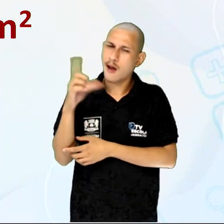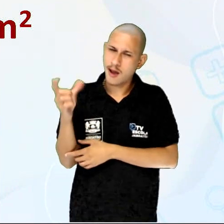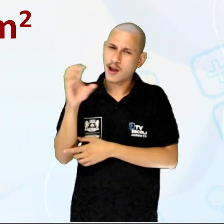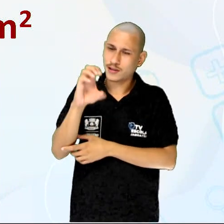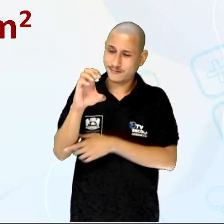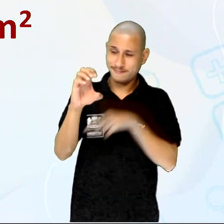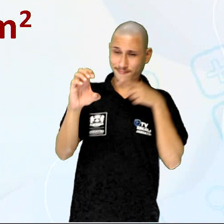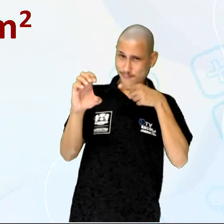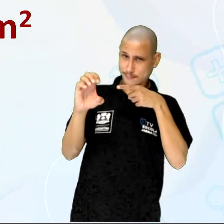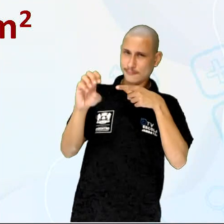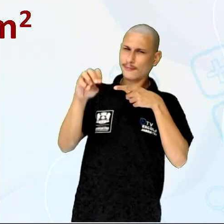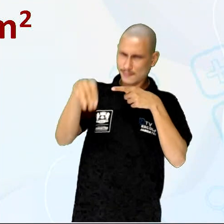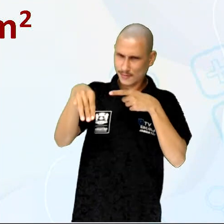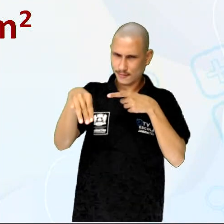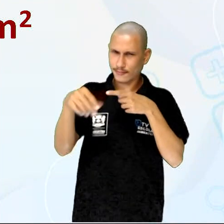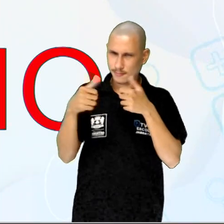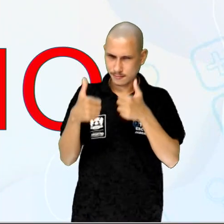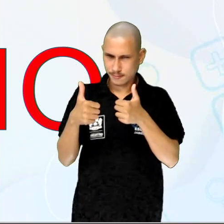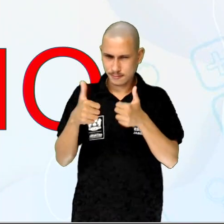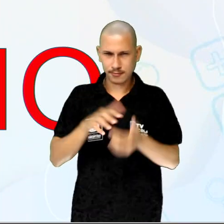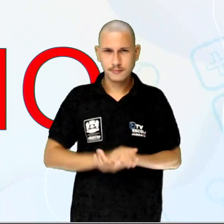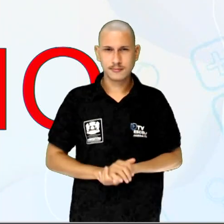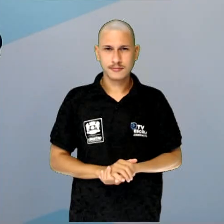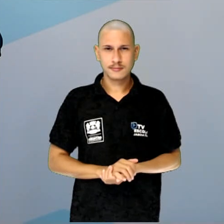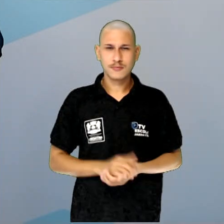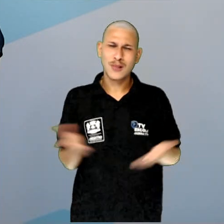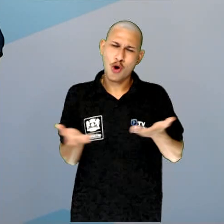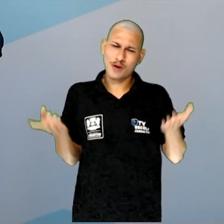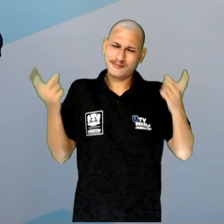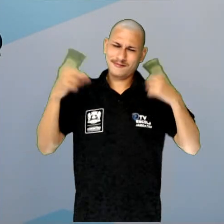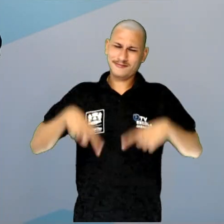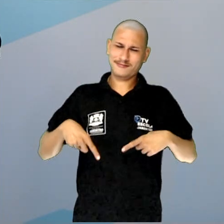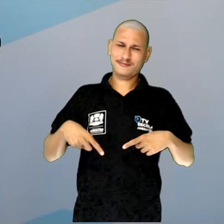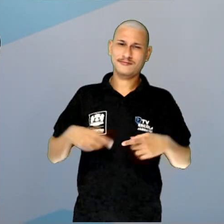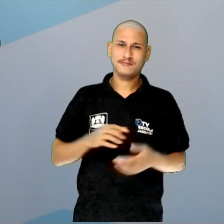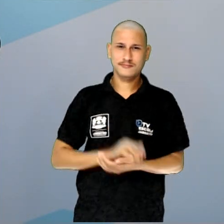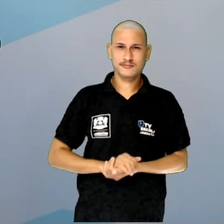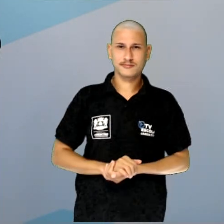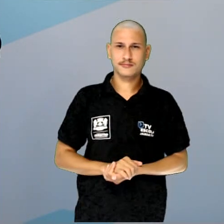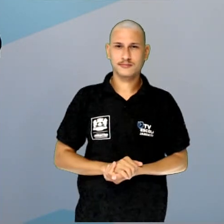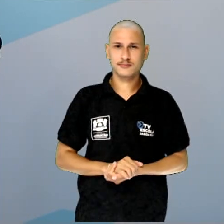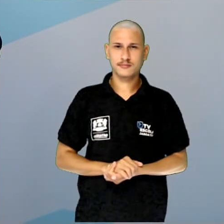centímetros quadrados, certo? E agora chegou a hora do desafio, né?